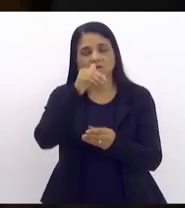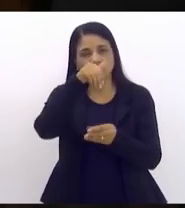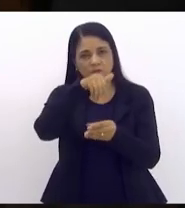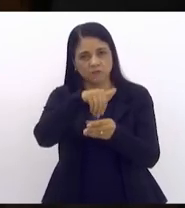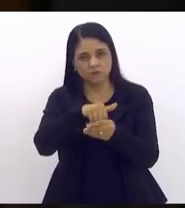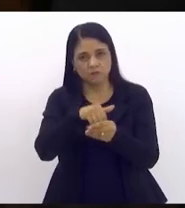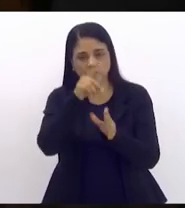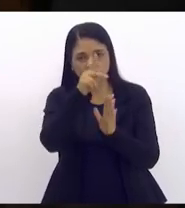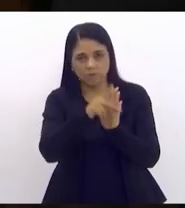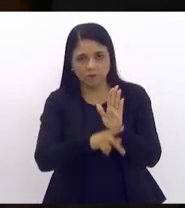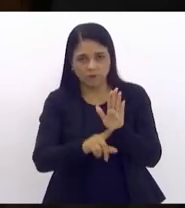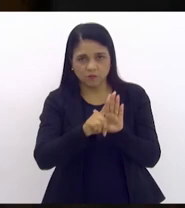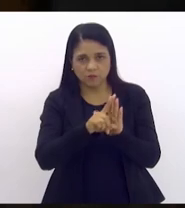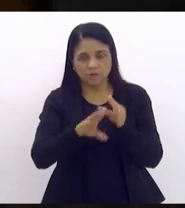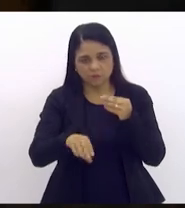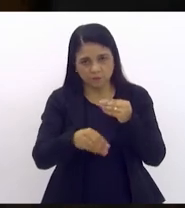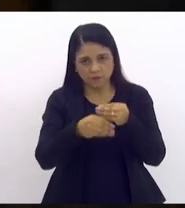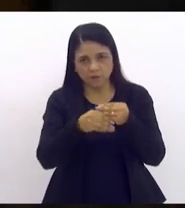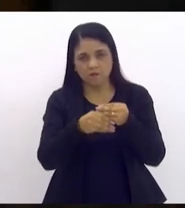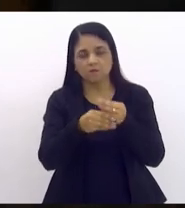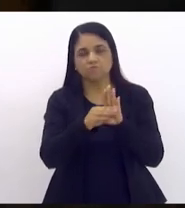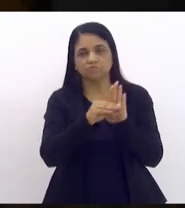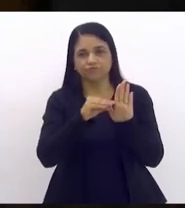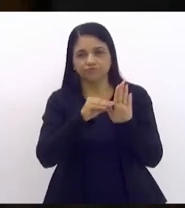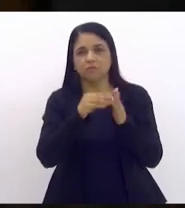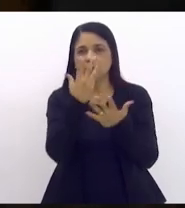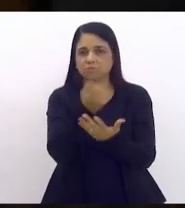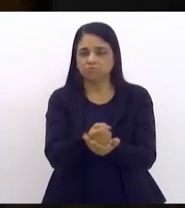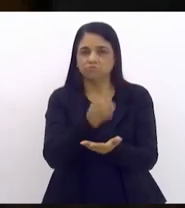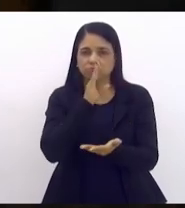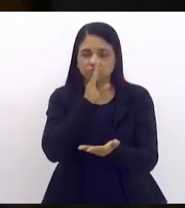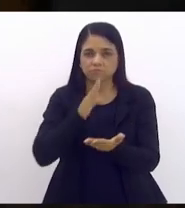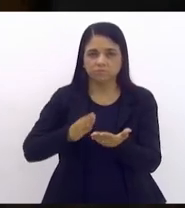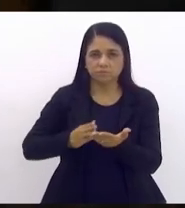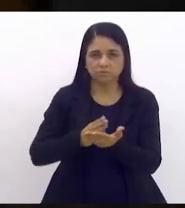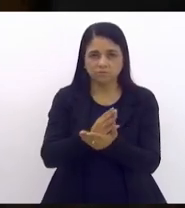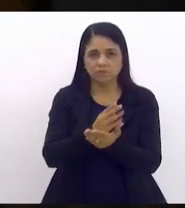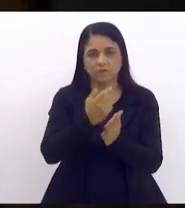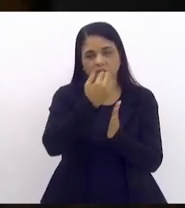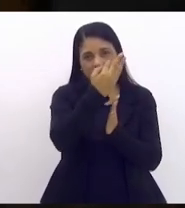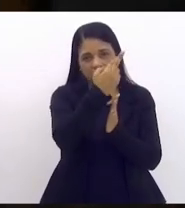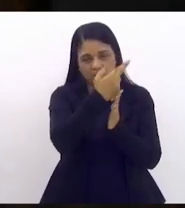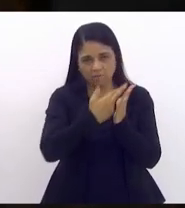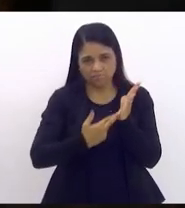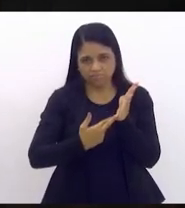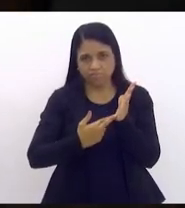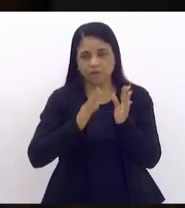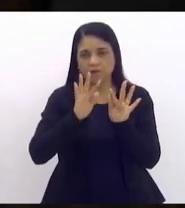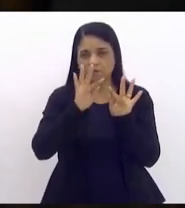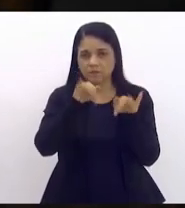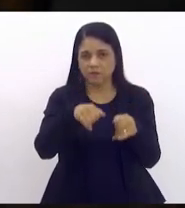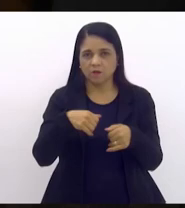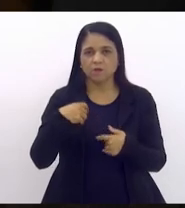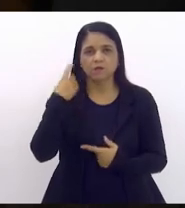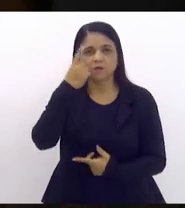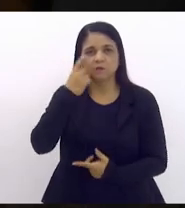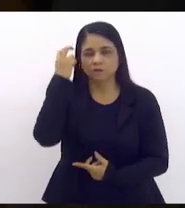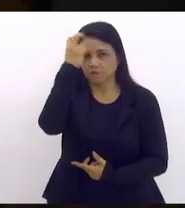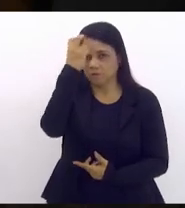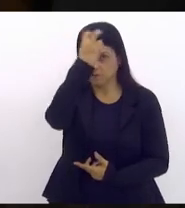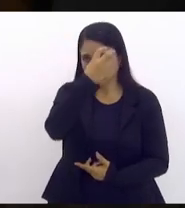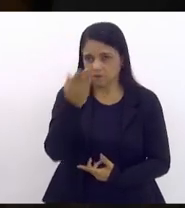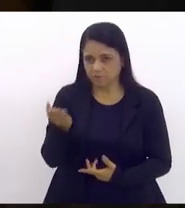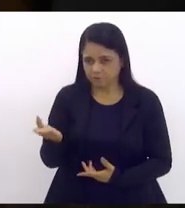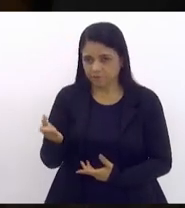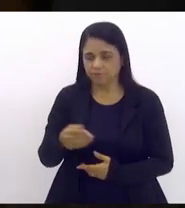votação, o projeto assim emendado. Senhores que aprovam, permaneçam como estão. Aprovado. Vai à redação final. Deputada Verônica, autora da proposta. Só